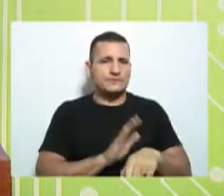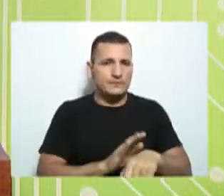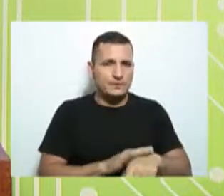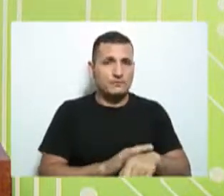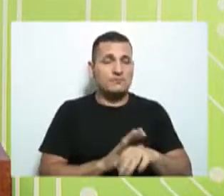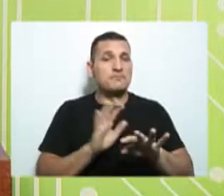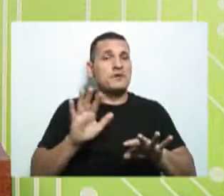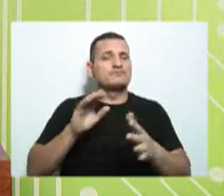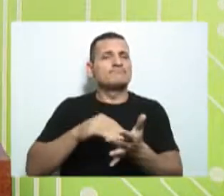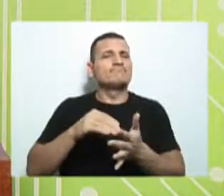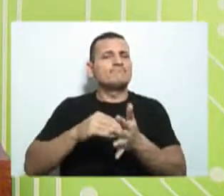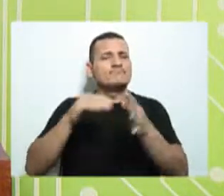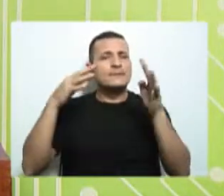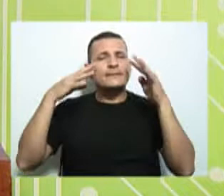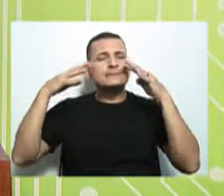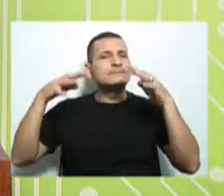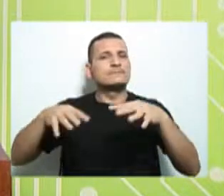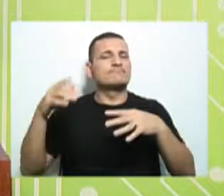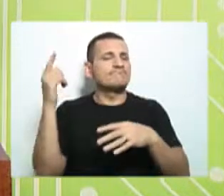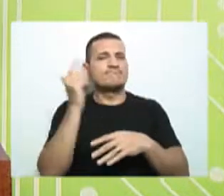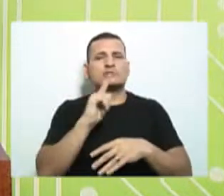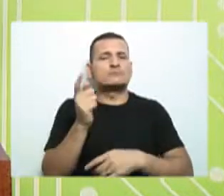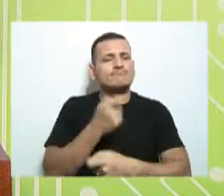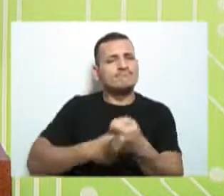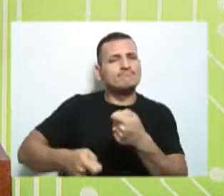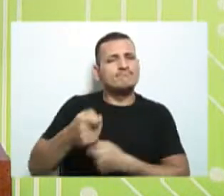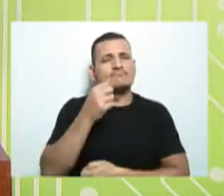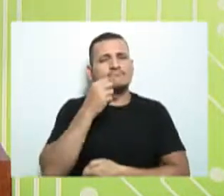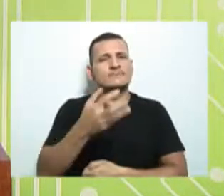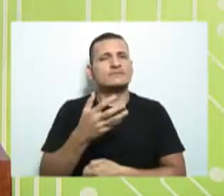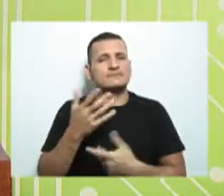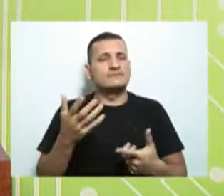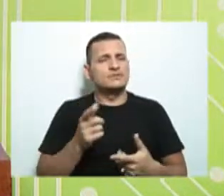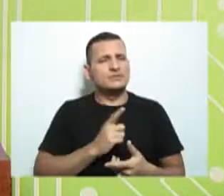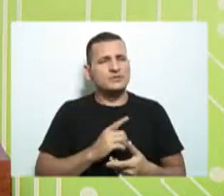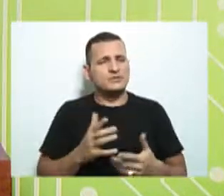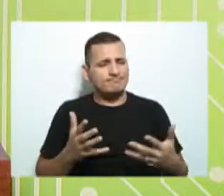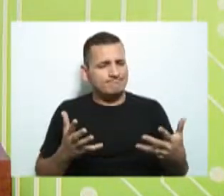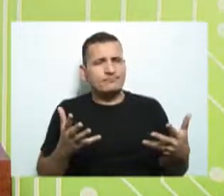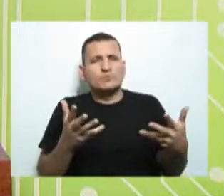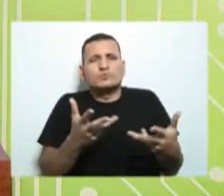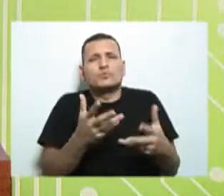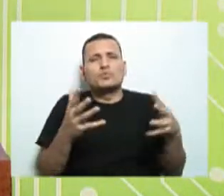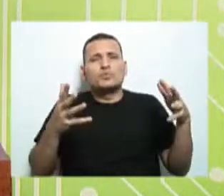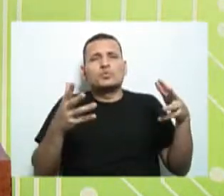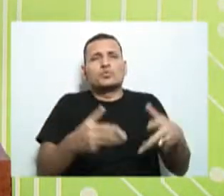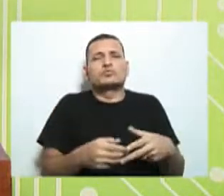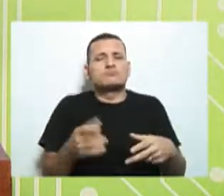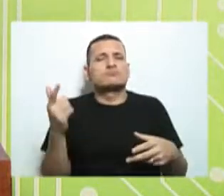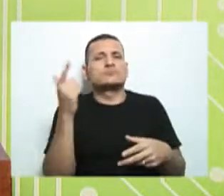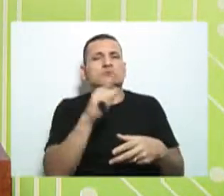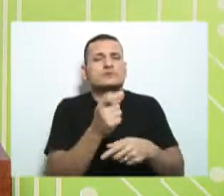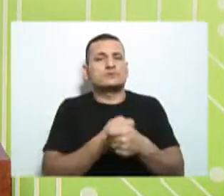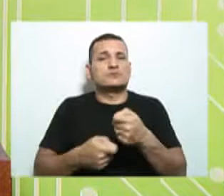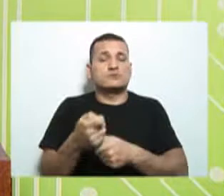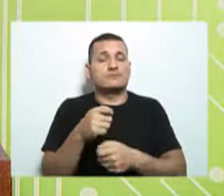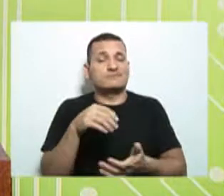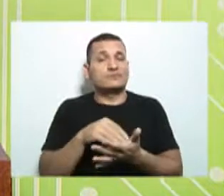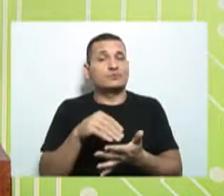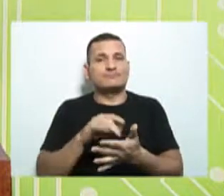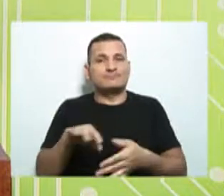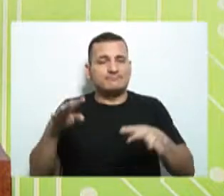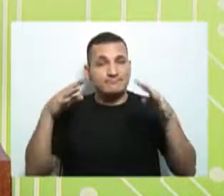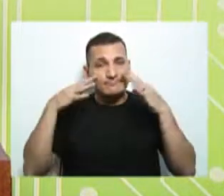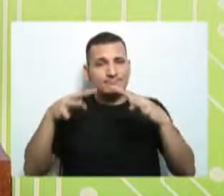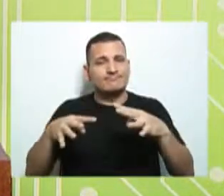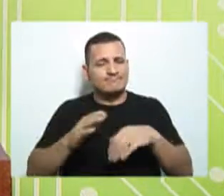de atenção não conseguiu negociar bem. O pessoal fala, nossa, você tinha tudo para fechar essa negociação, o que te faltou foi a atenção. É